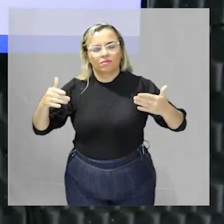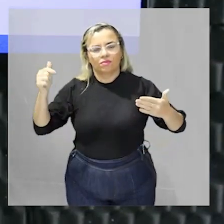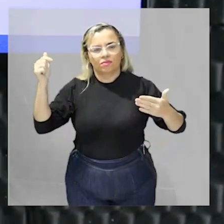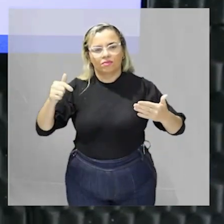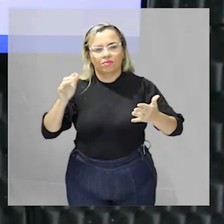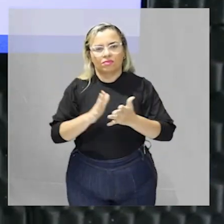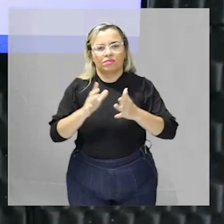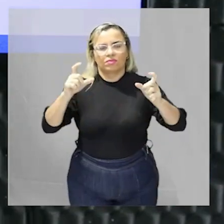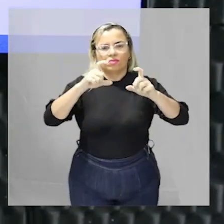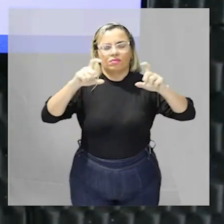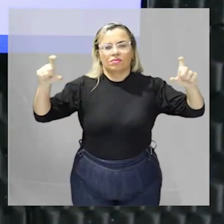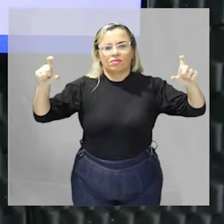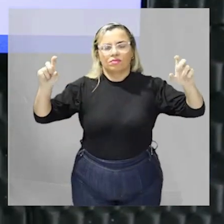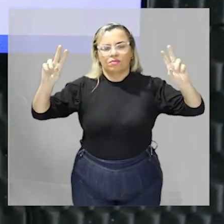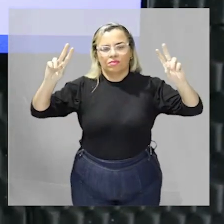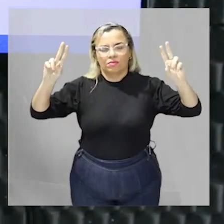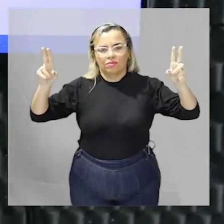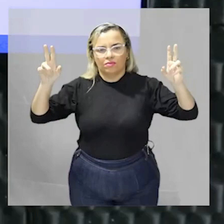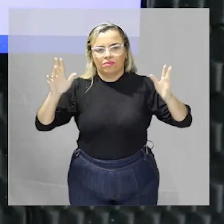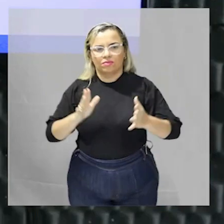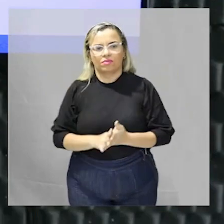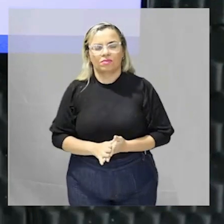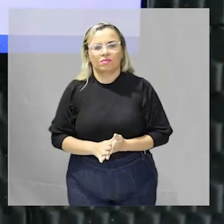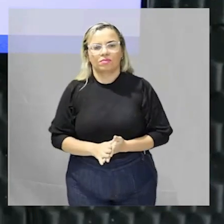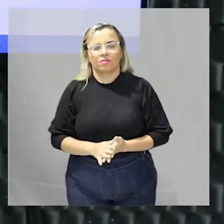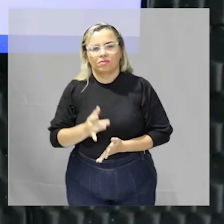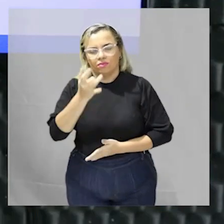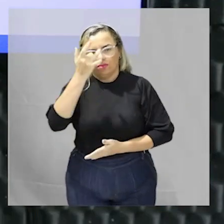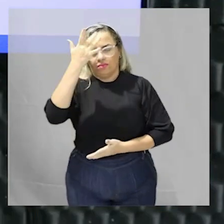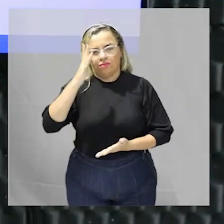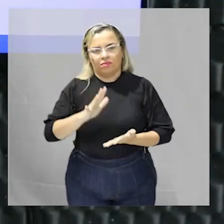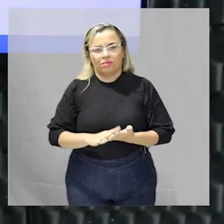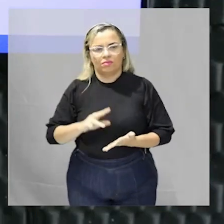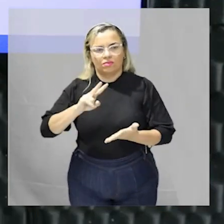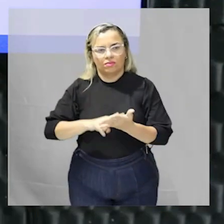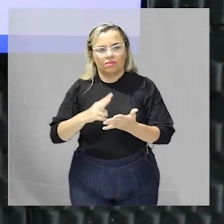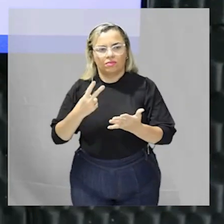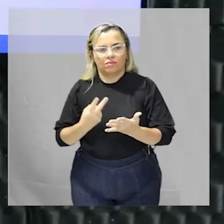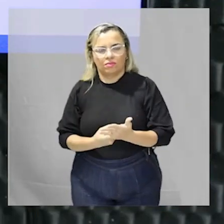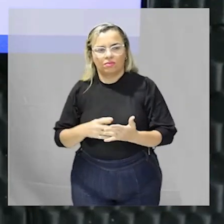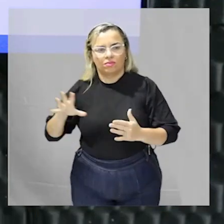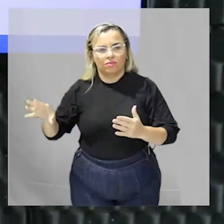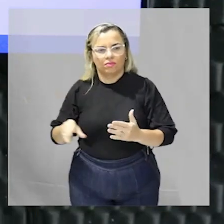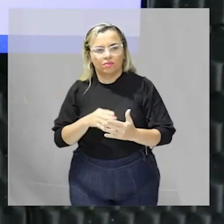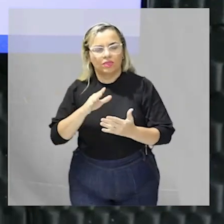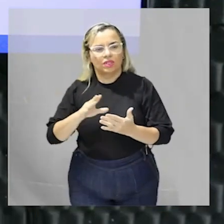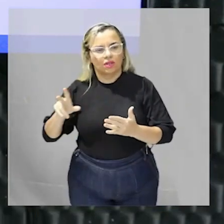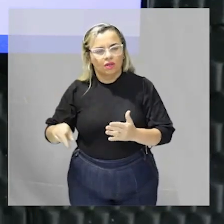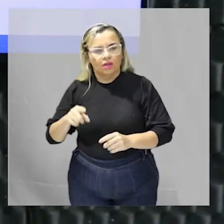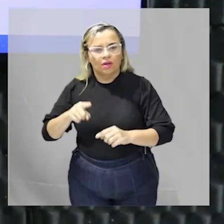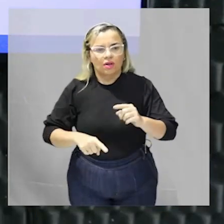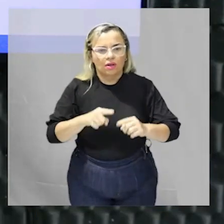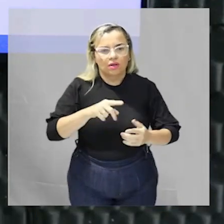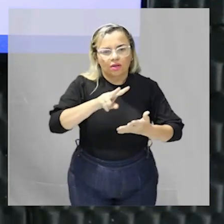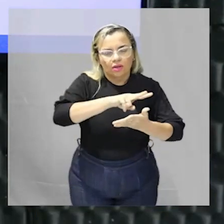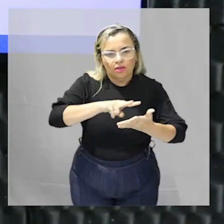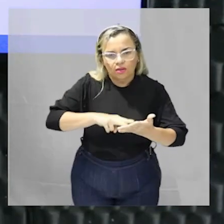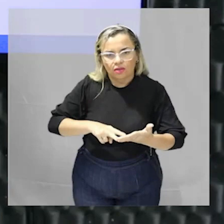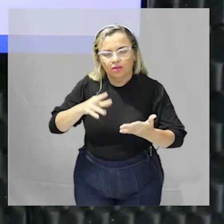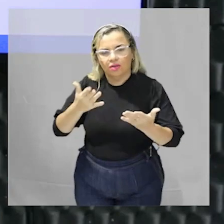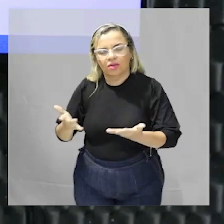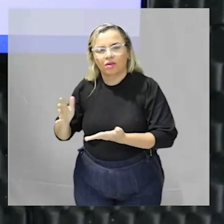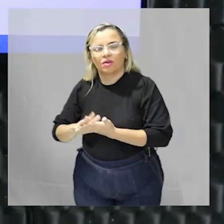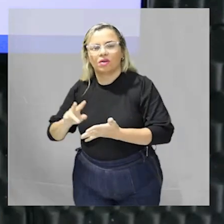aqui para esse título. Fácil tradução à primeira parte, coleção material de leitura, né? Que aí a gente vai